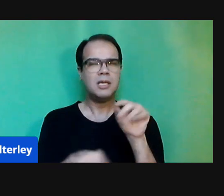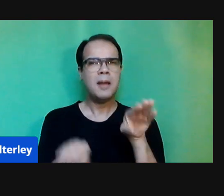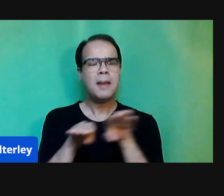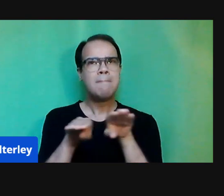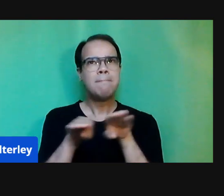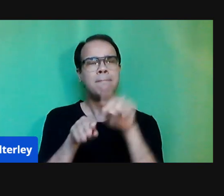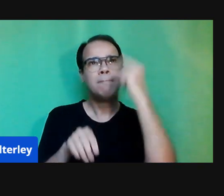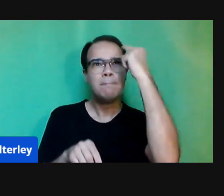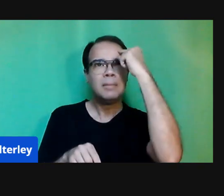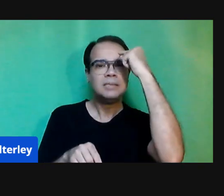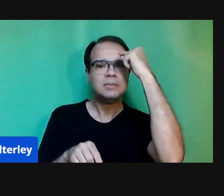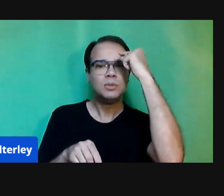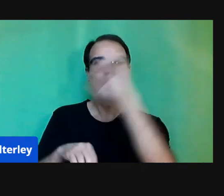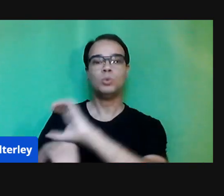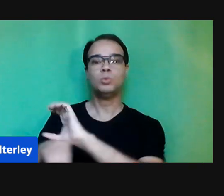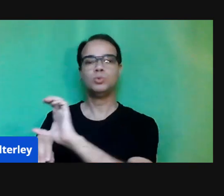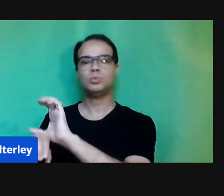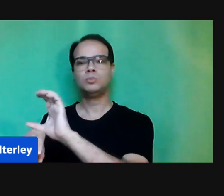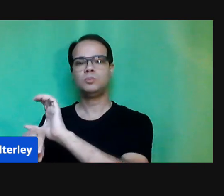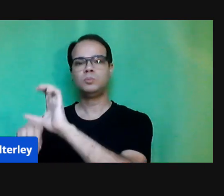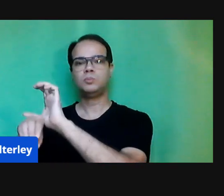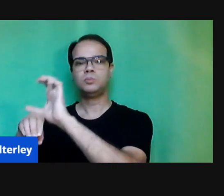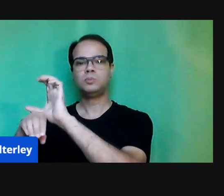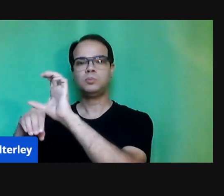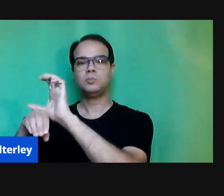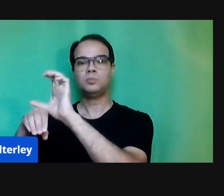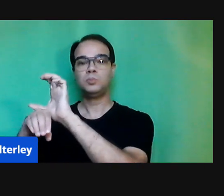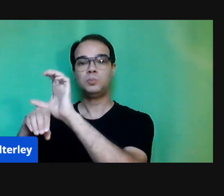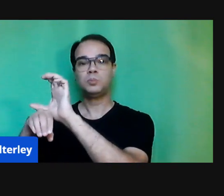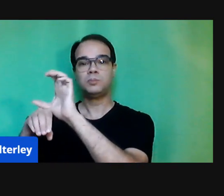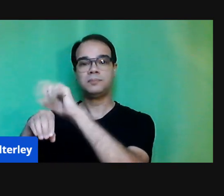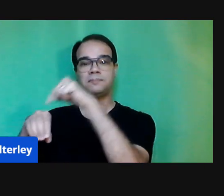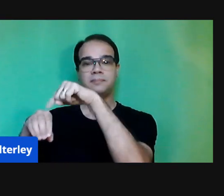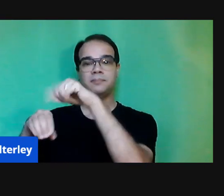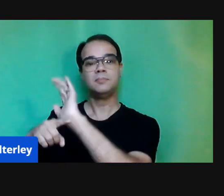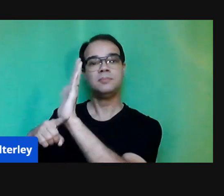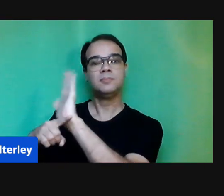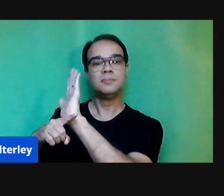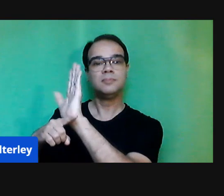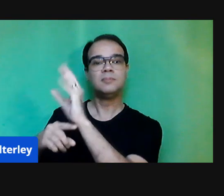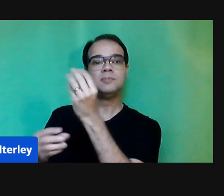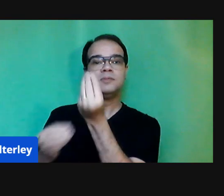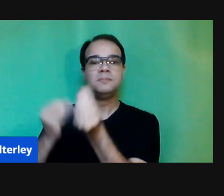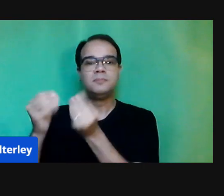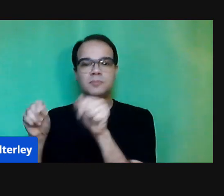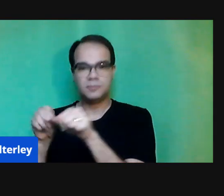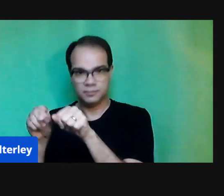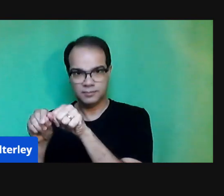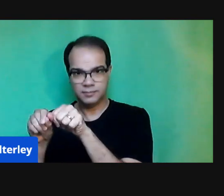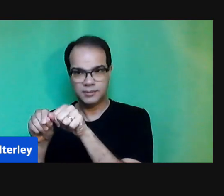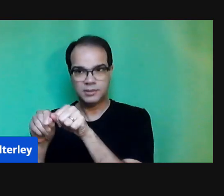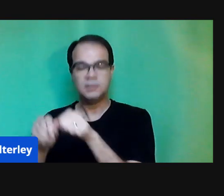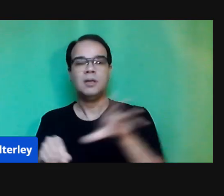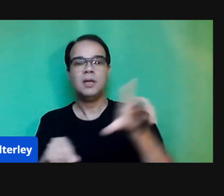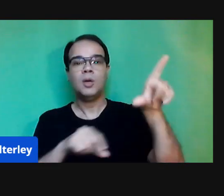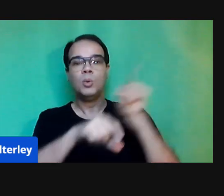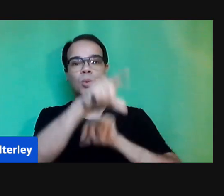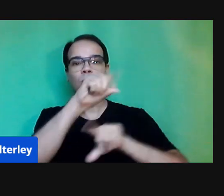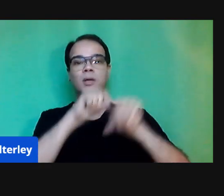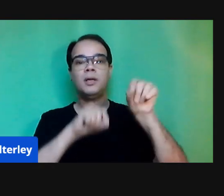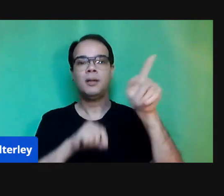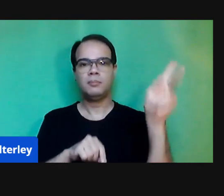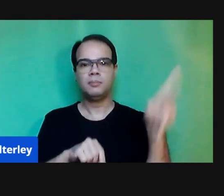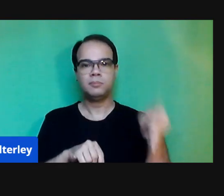quer dizer, a gente está promovendo esse curso de audiovisual voltado para os professores, focado em documentário, e a gente também fez